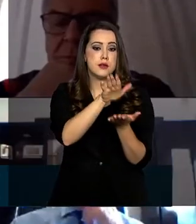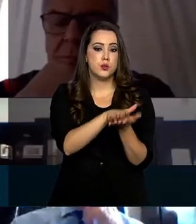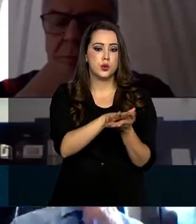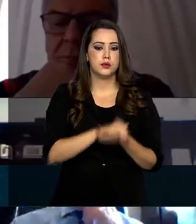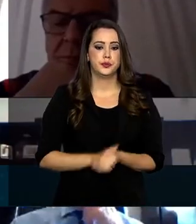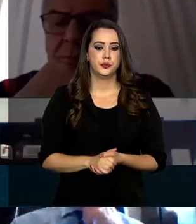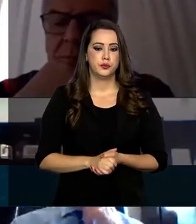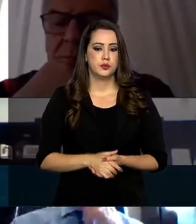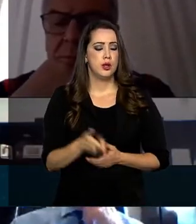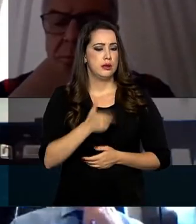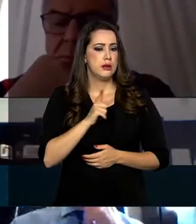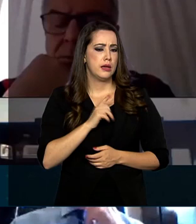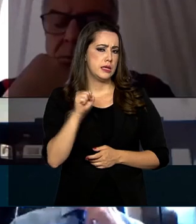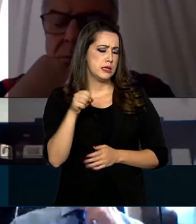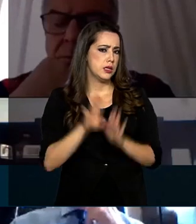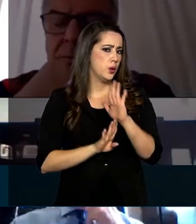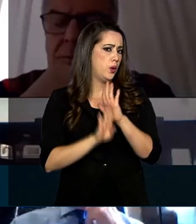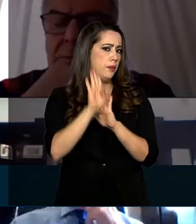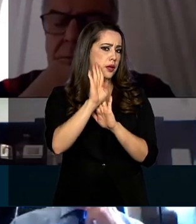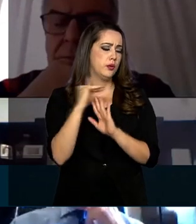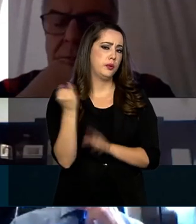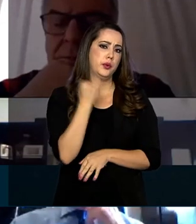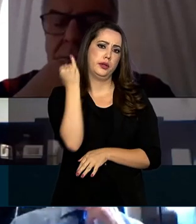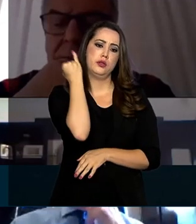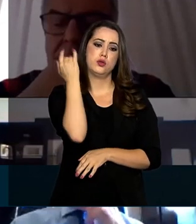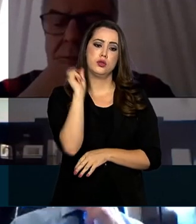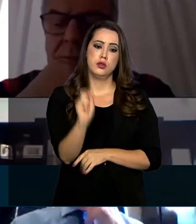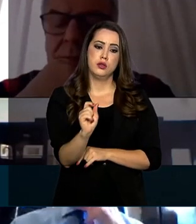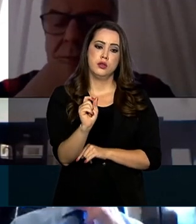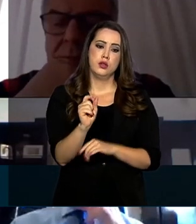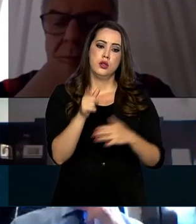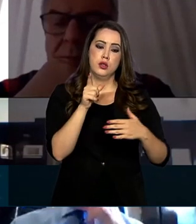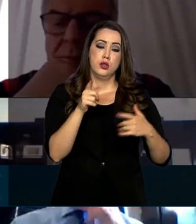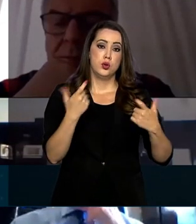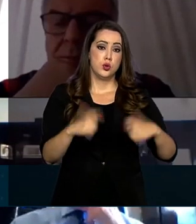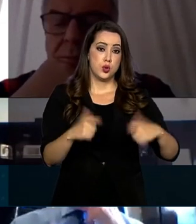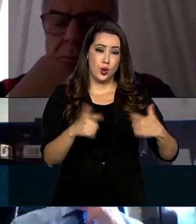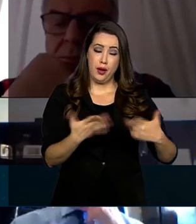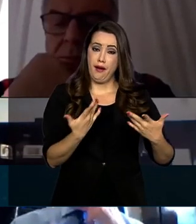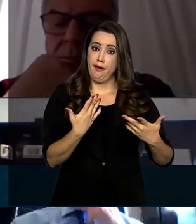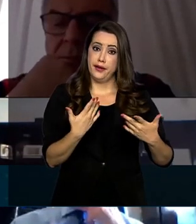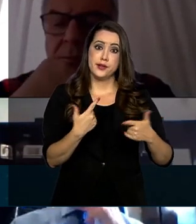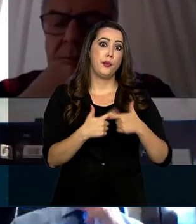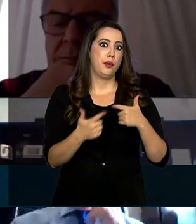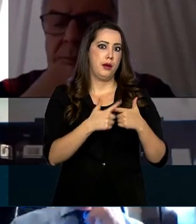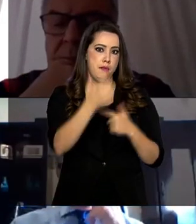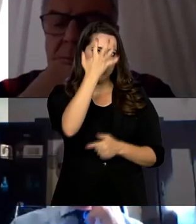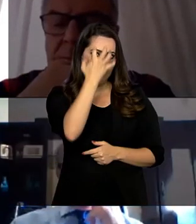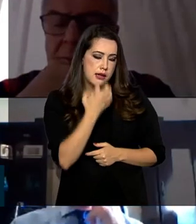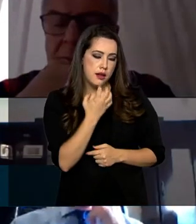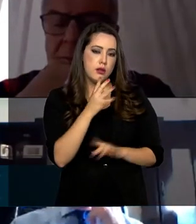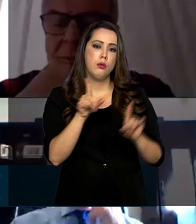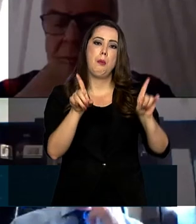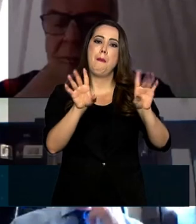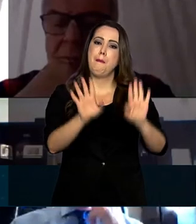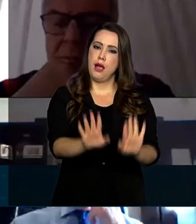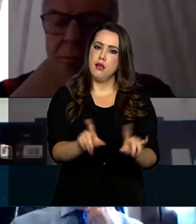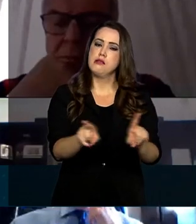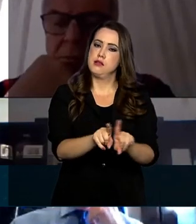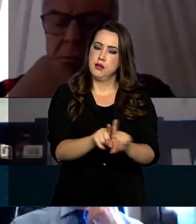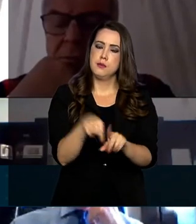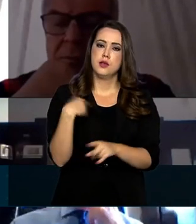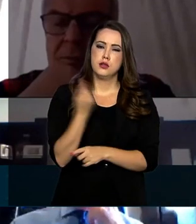expressivo das barragens que são críticas no nosso país, mas também podemos